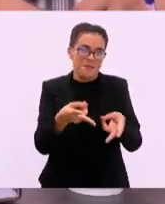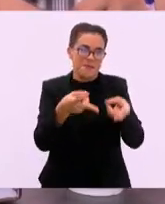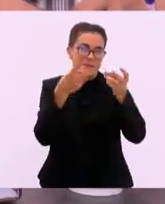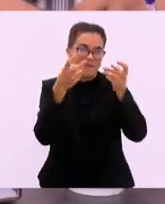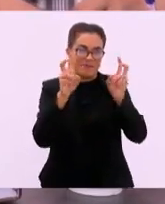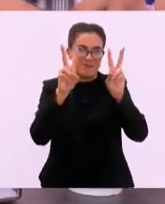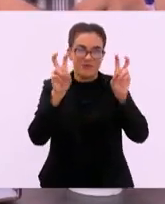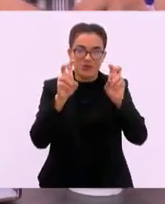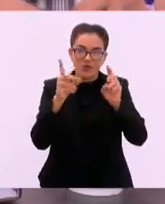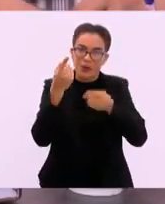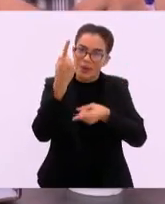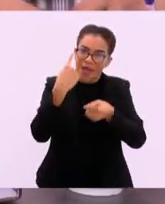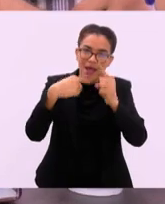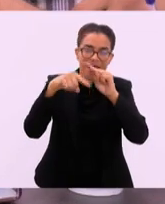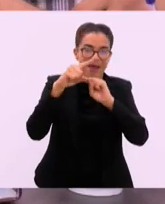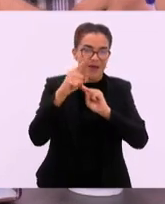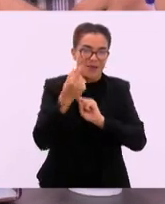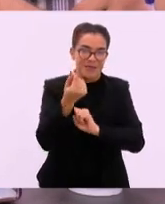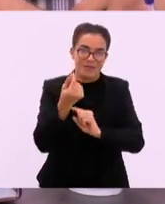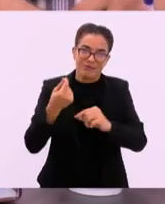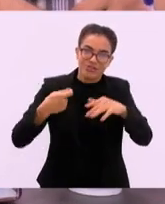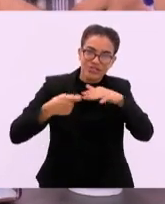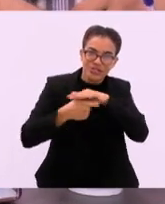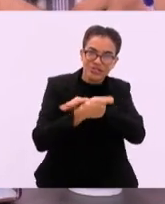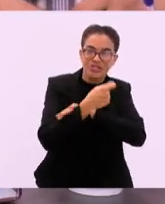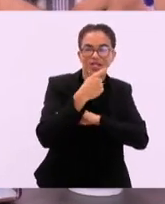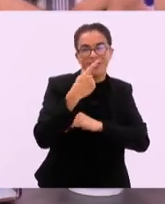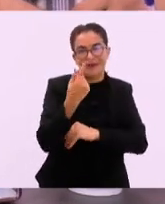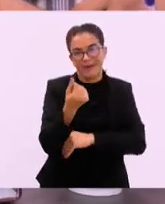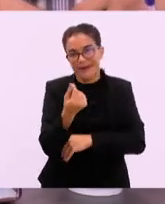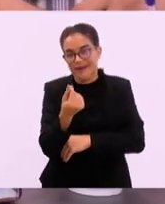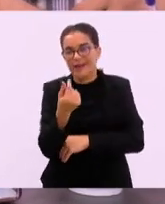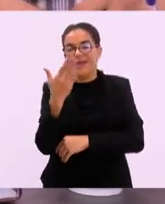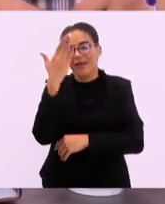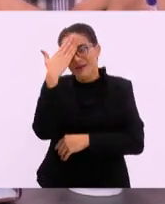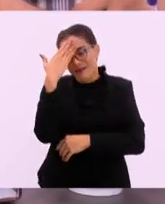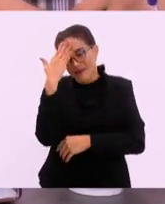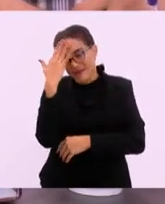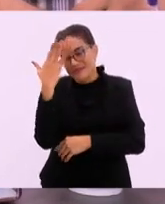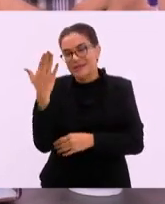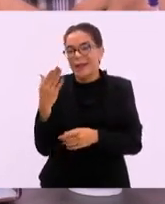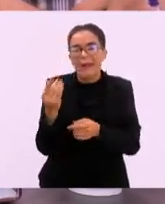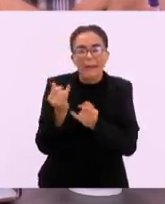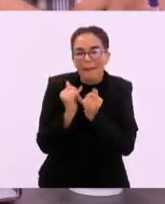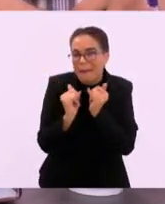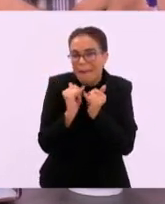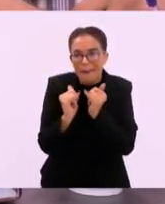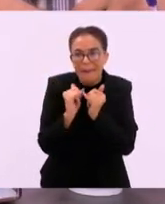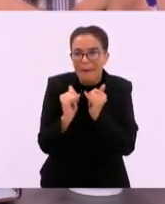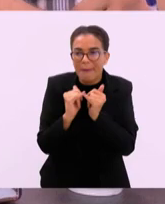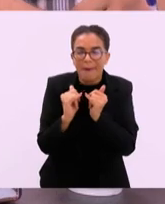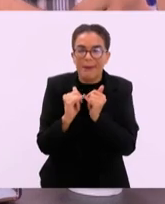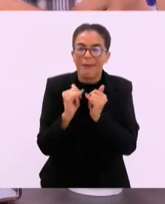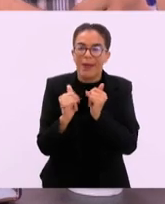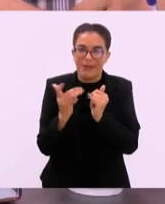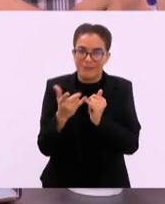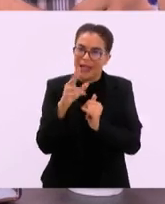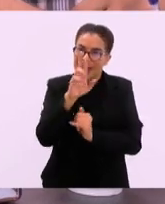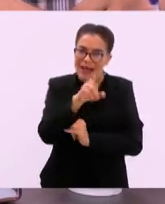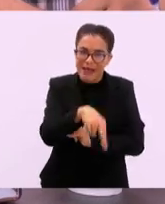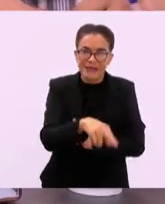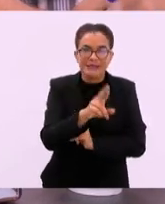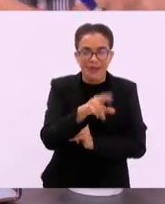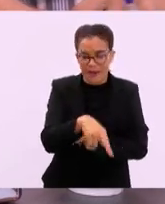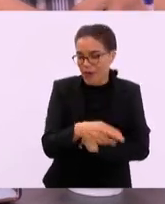a recuperação fiscal, conheço os números das dívidas, sei que isso é uma coisa micro em função daquilo tudo. E Vossa Excelência tem razão. E,